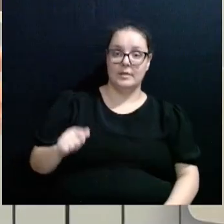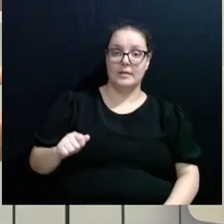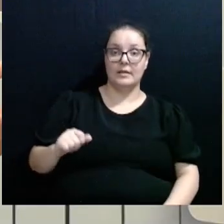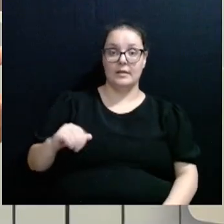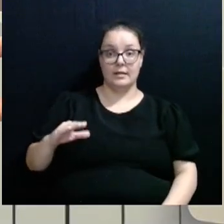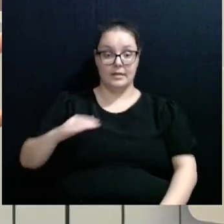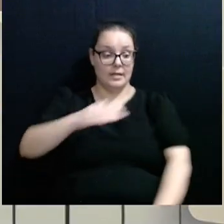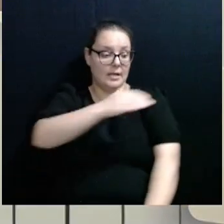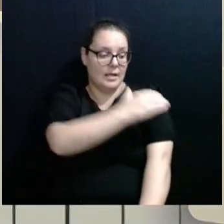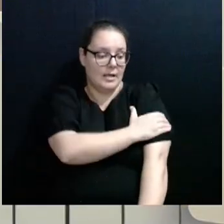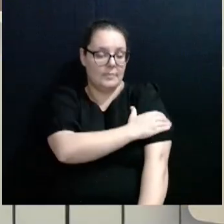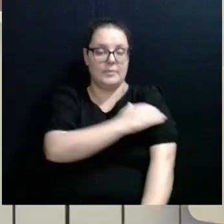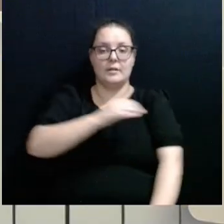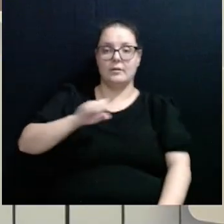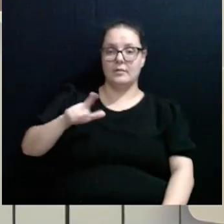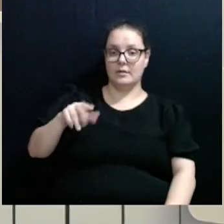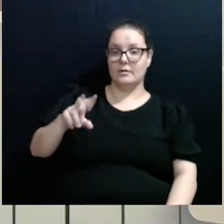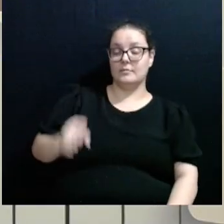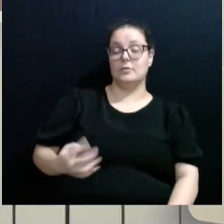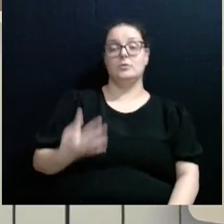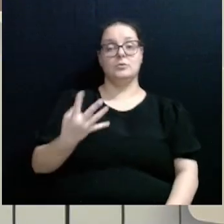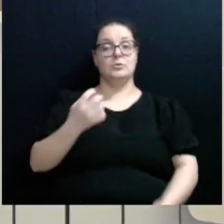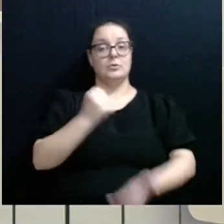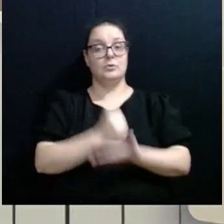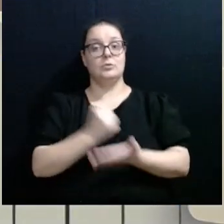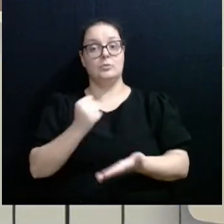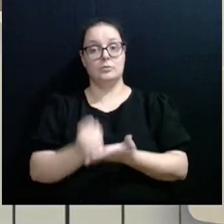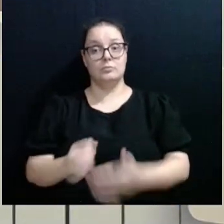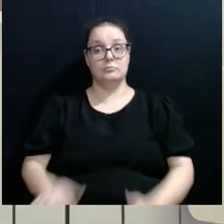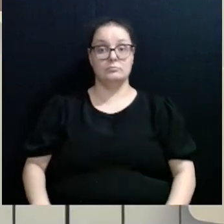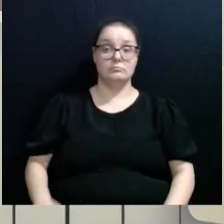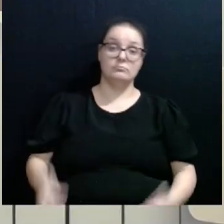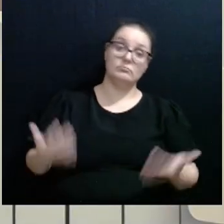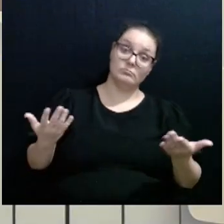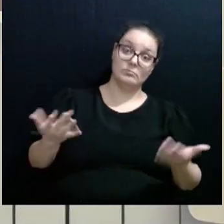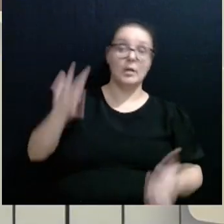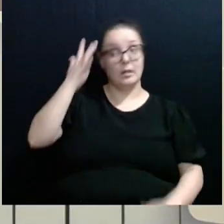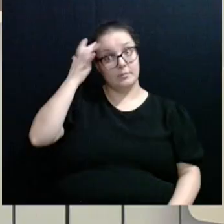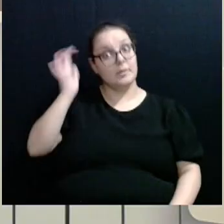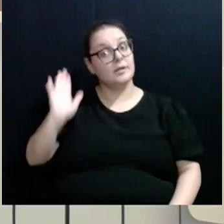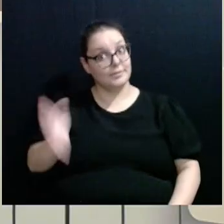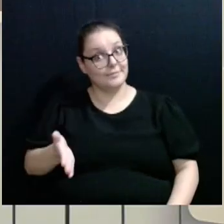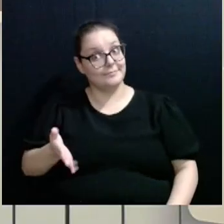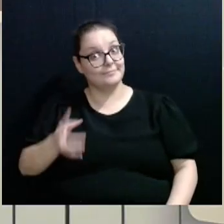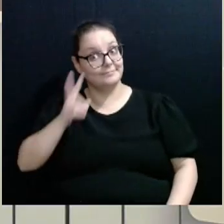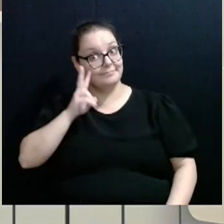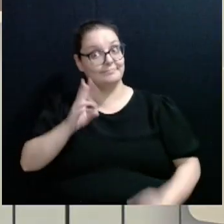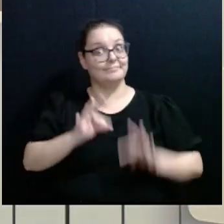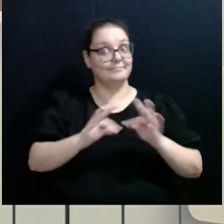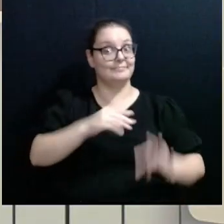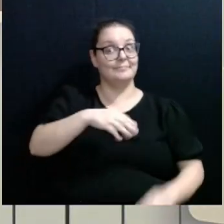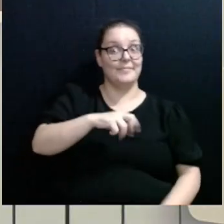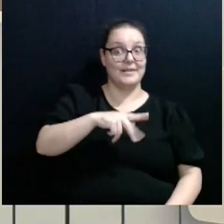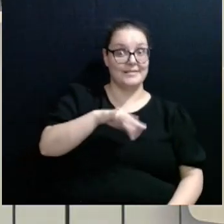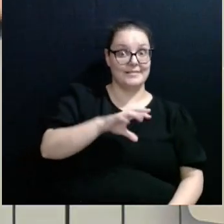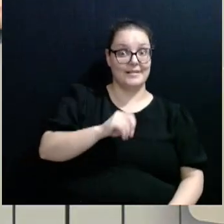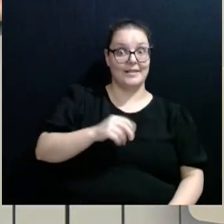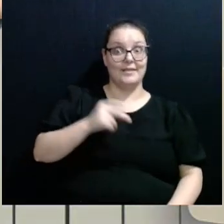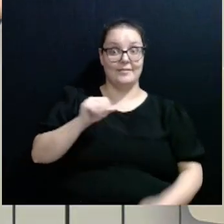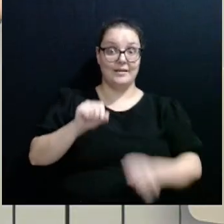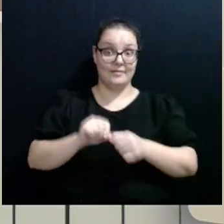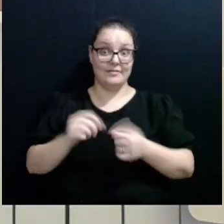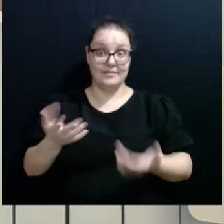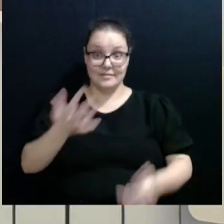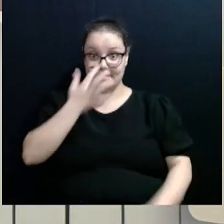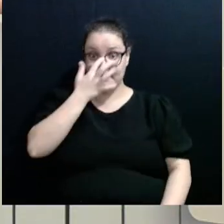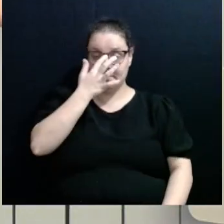4 contratados, só que o jogo é amanhã já, Então vamos ver o que o técnico Marcelo Fernandes vai fazer. Favoritismo é